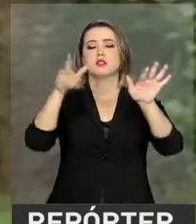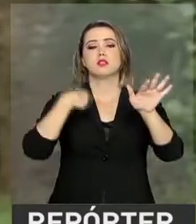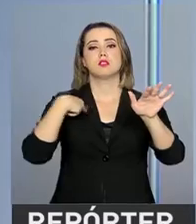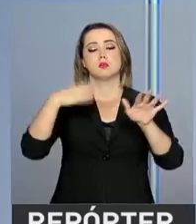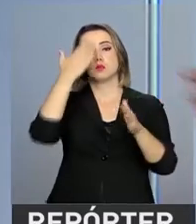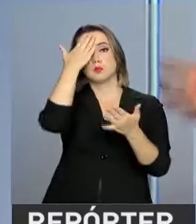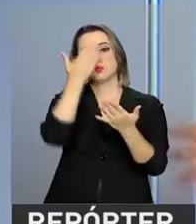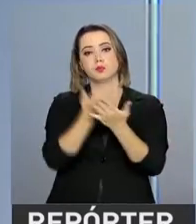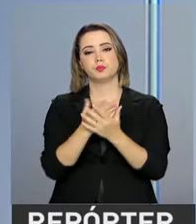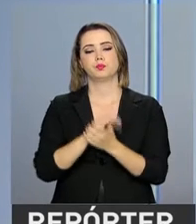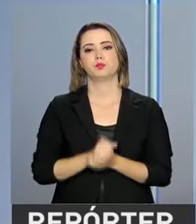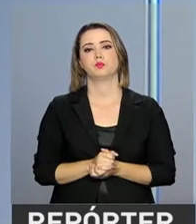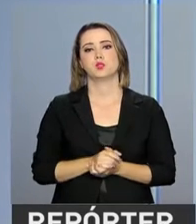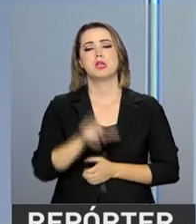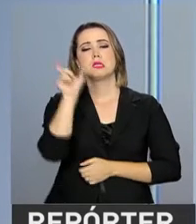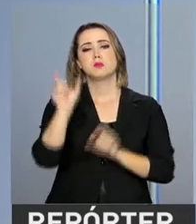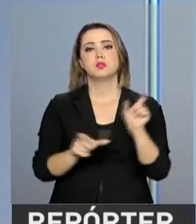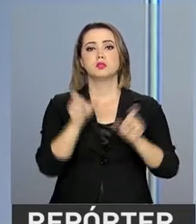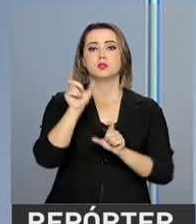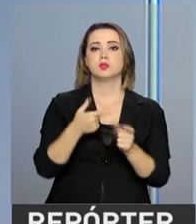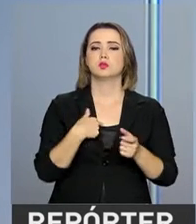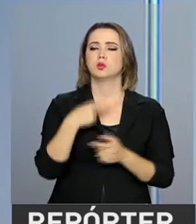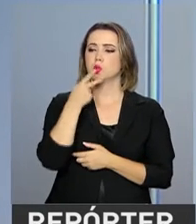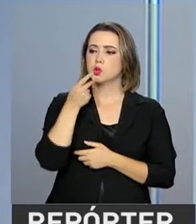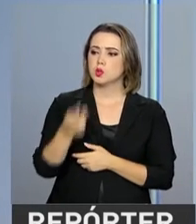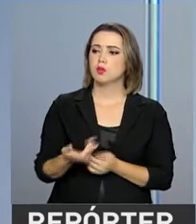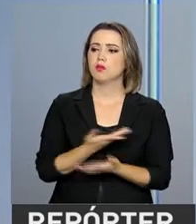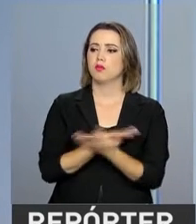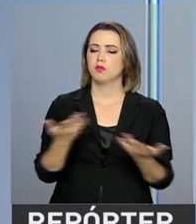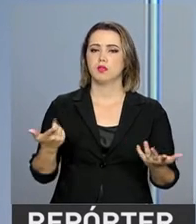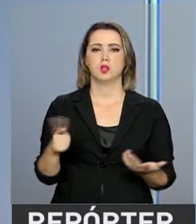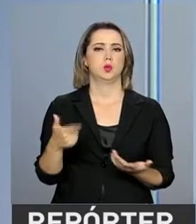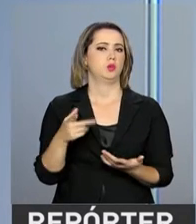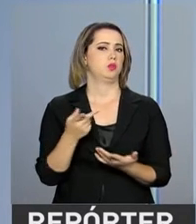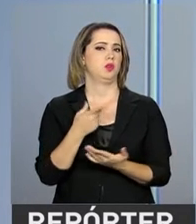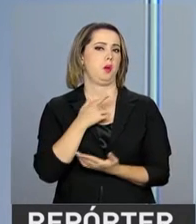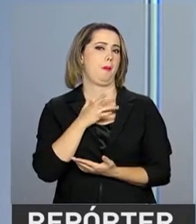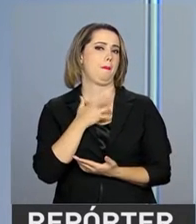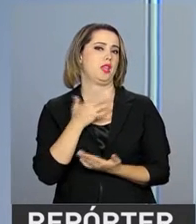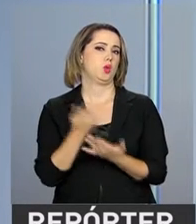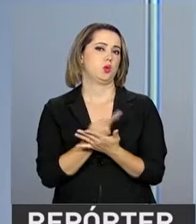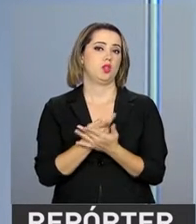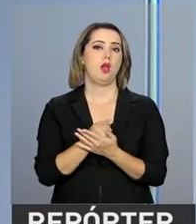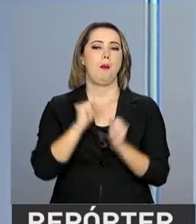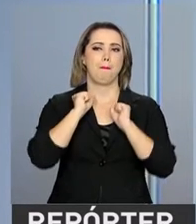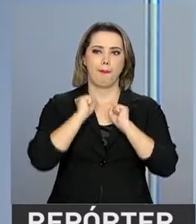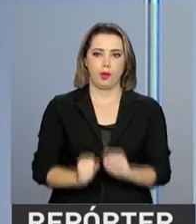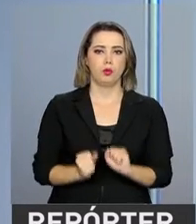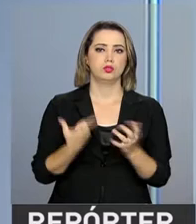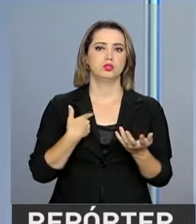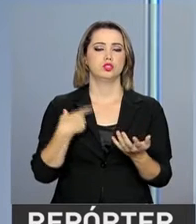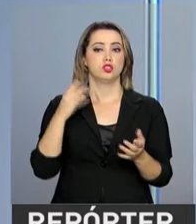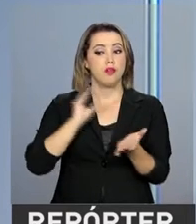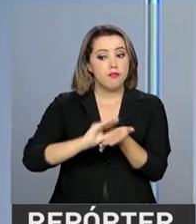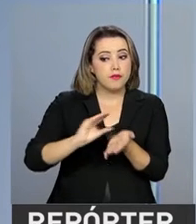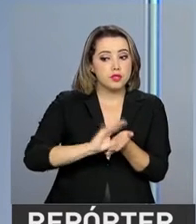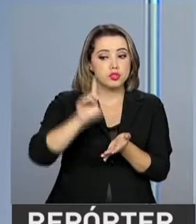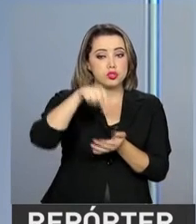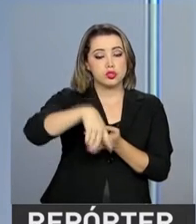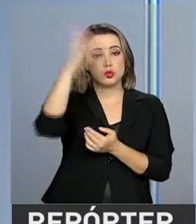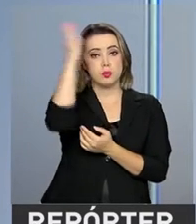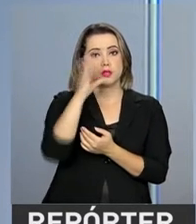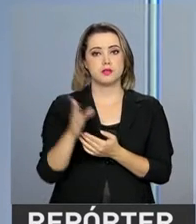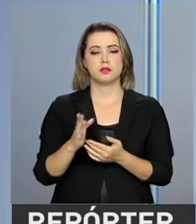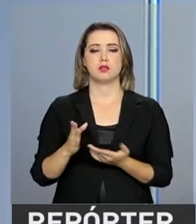brasil aos investidores eu digo sem medo de errar pode investir no brasil o brasil está tendo um